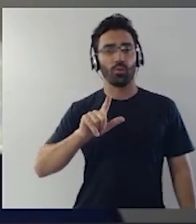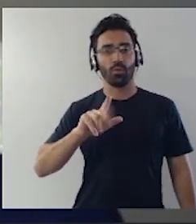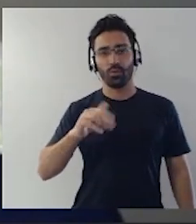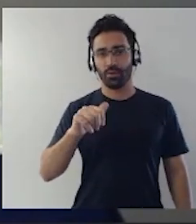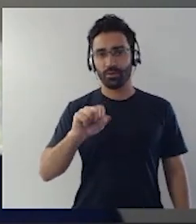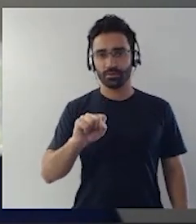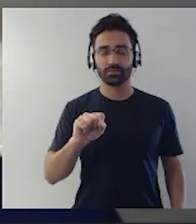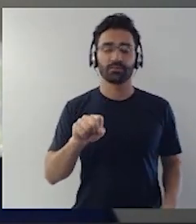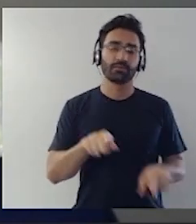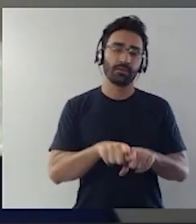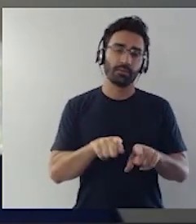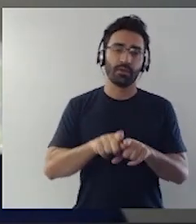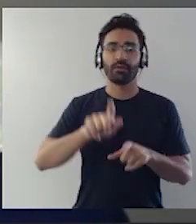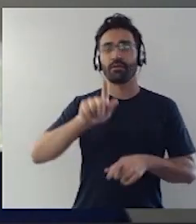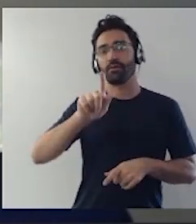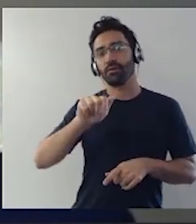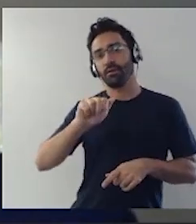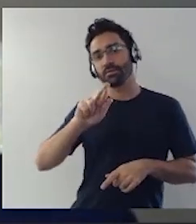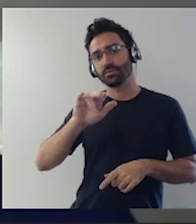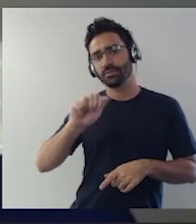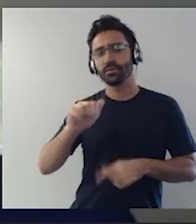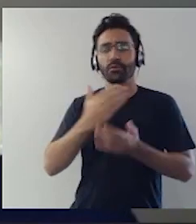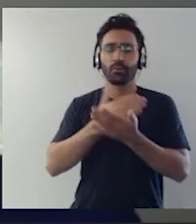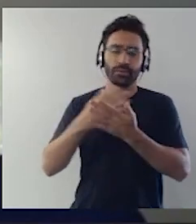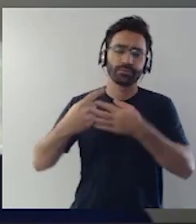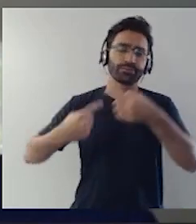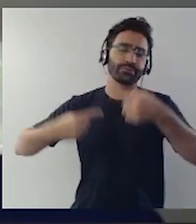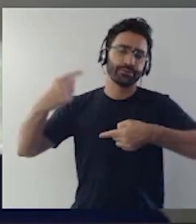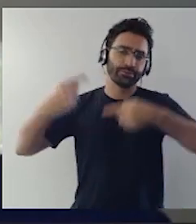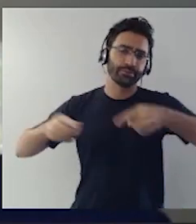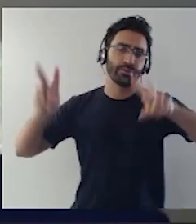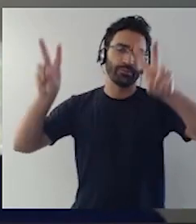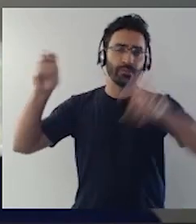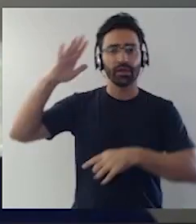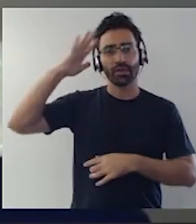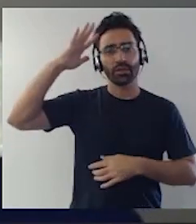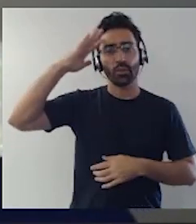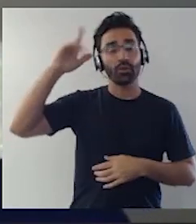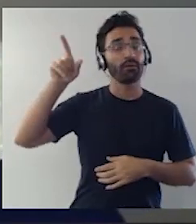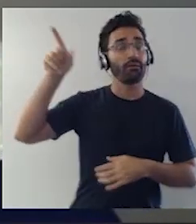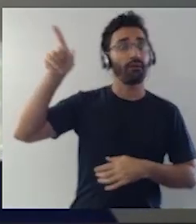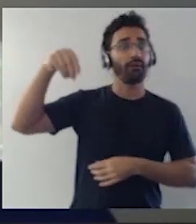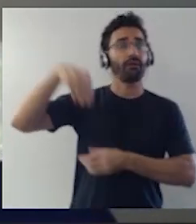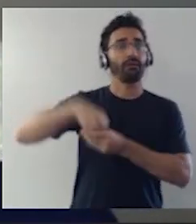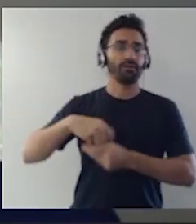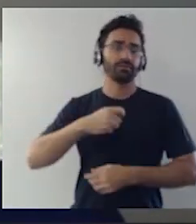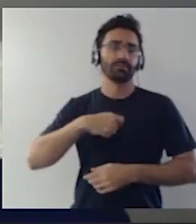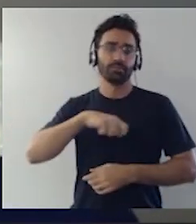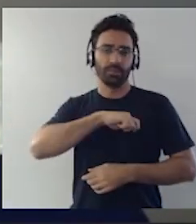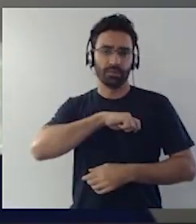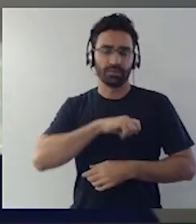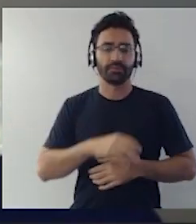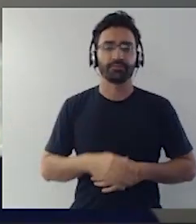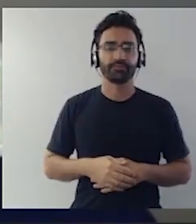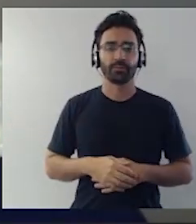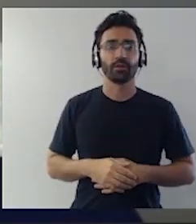de Enterria, na Espanha. De certo modo, a teoria dos direitos fundamentais